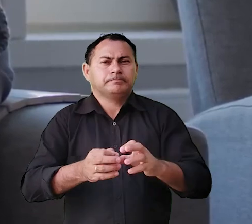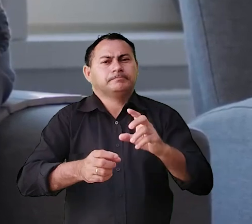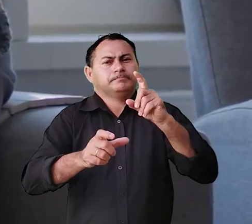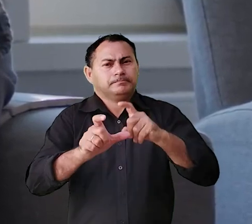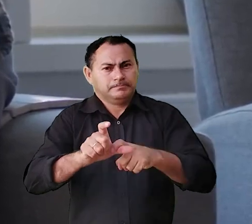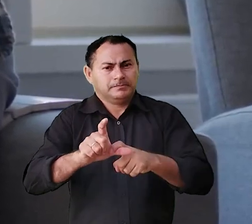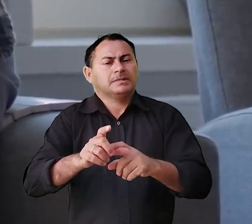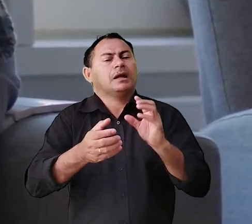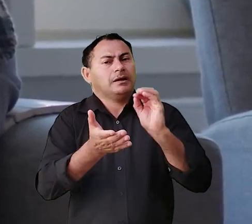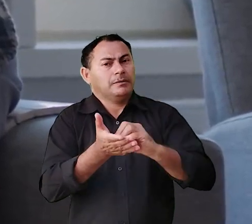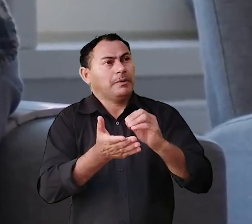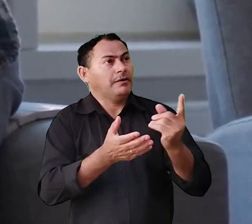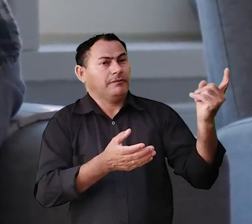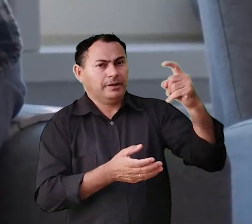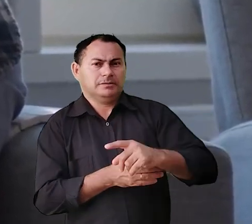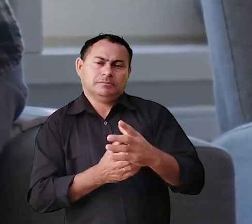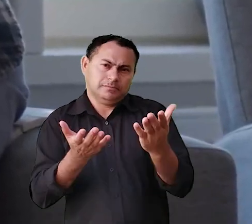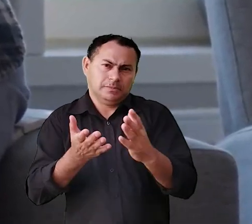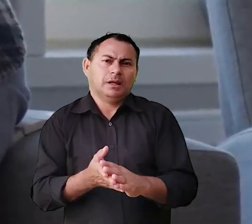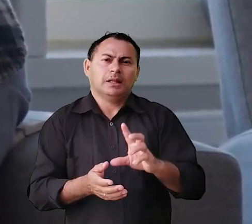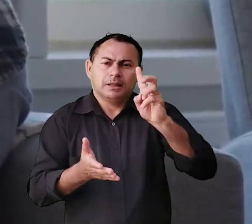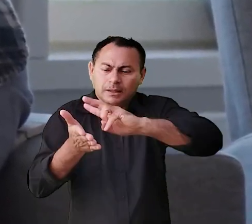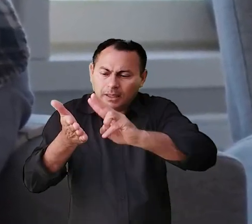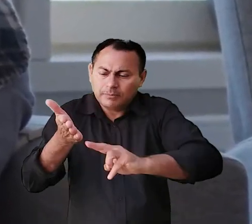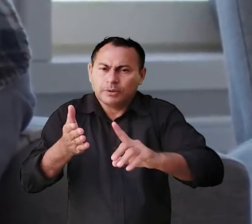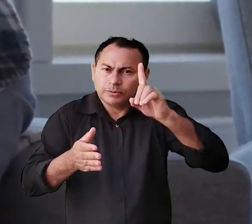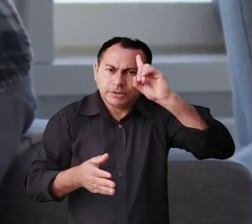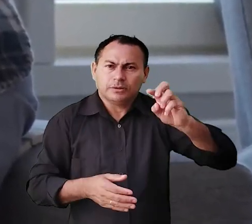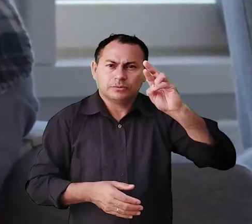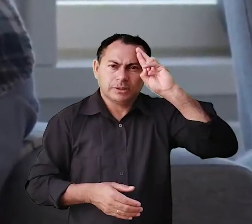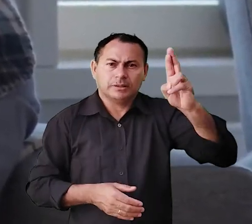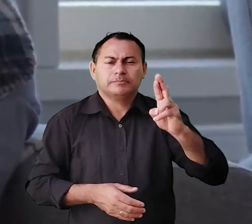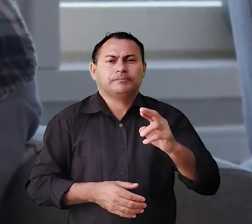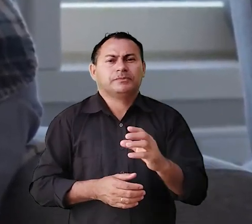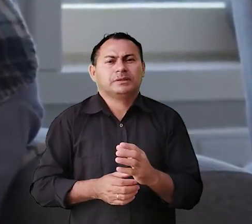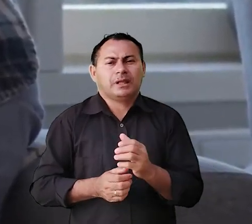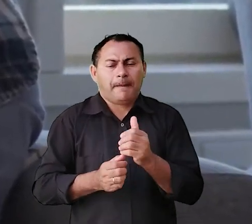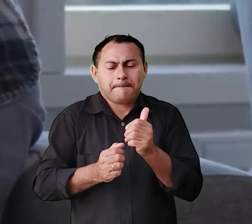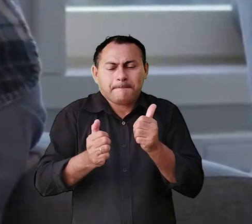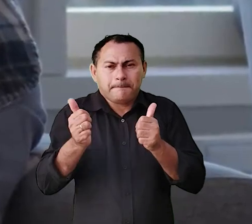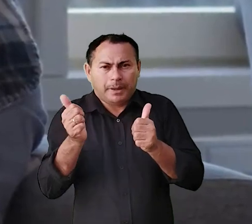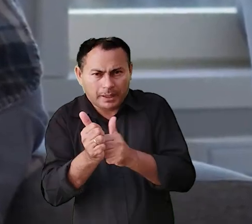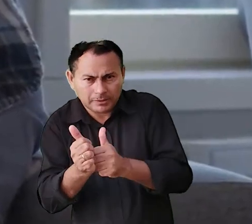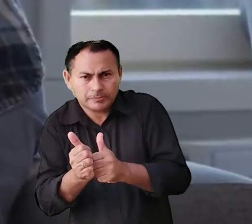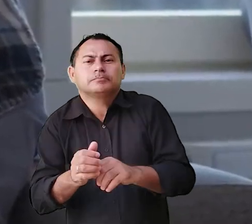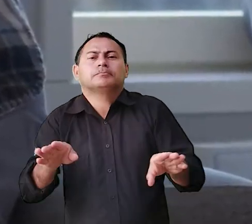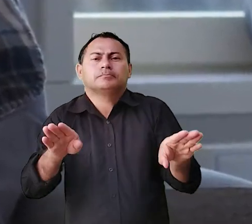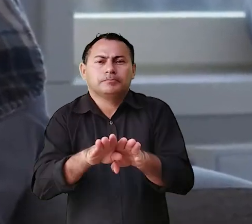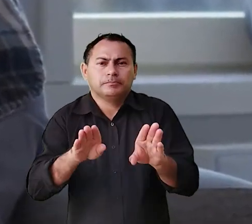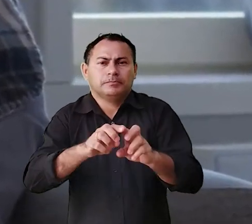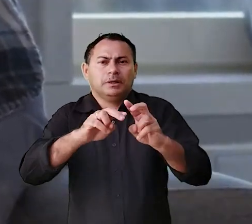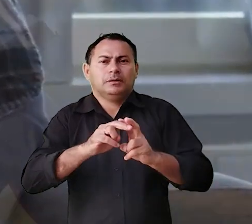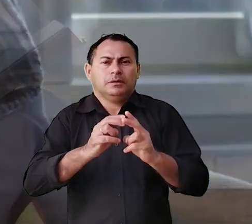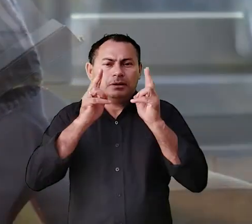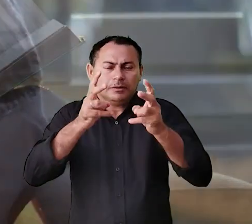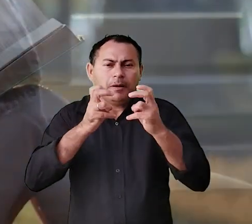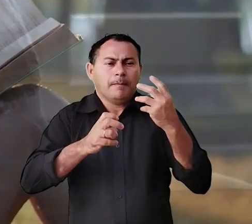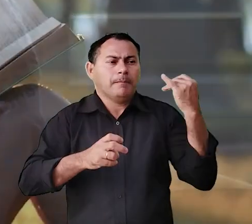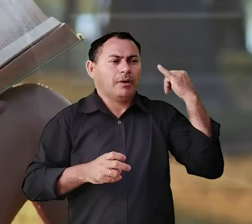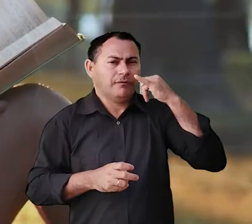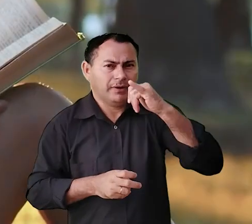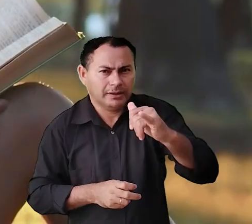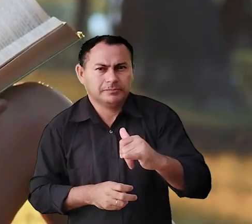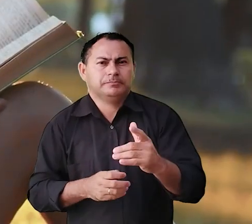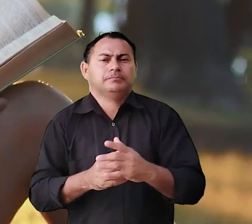julgamento pendente que está por vir. Nesse caso, lemos que o dia do Senhor está chegando. E também, através de uma